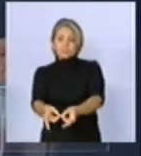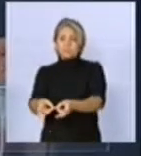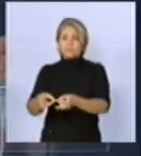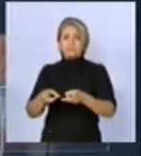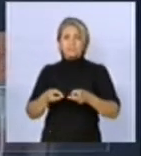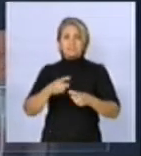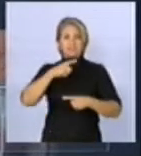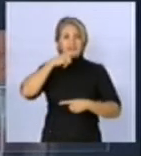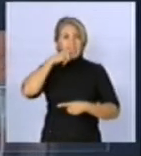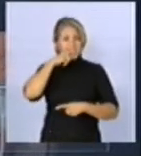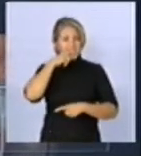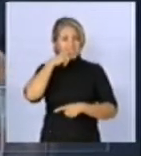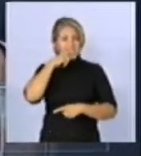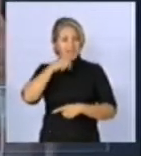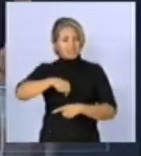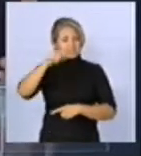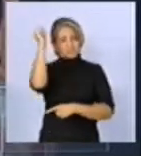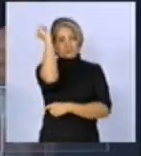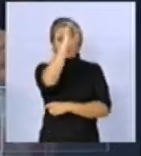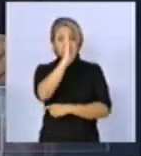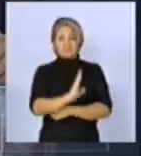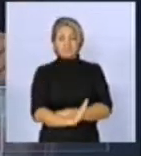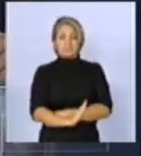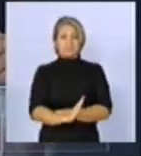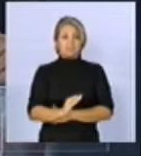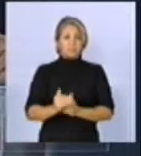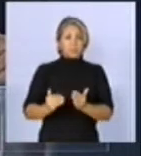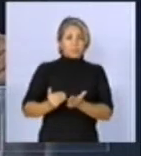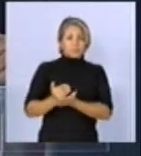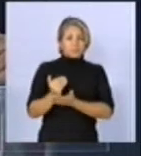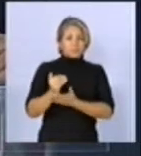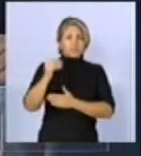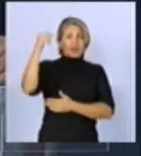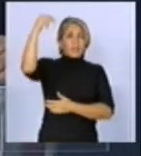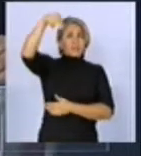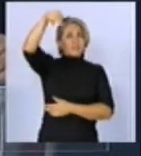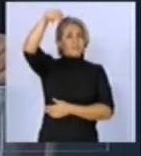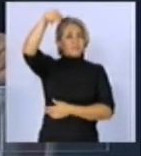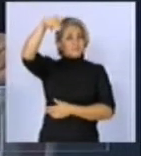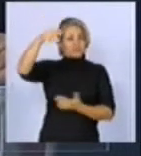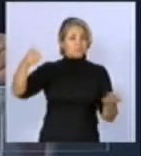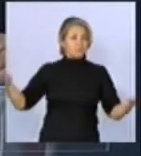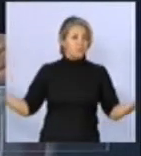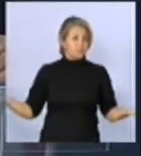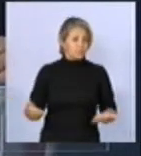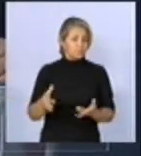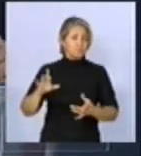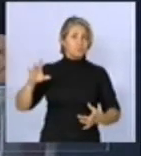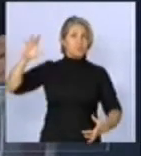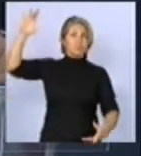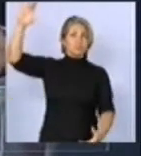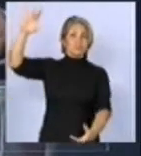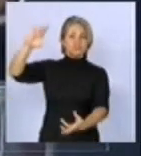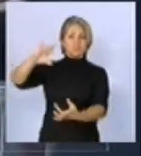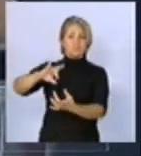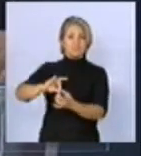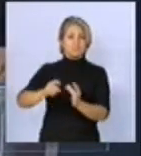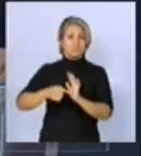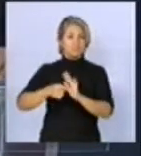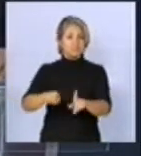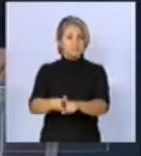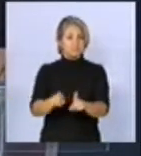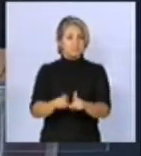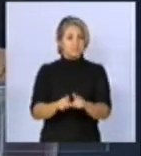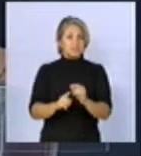cana-de-açúcar no país naquela conta do Nordeste que hoje consolidada trazendo no seu